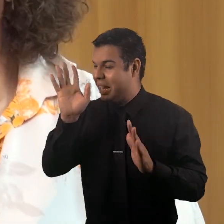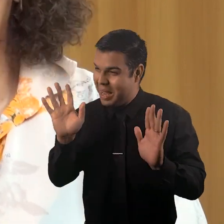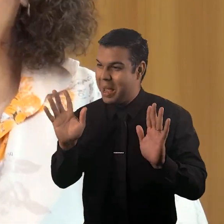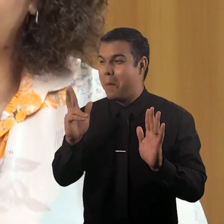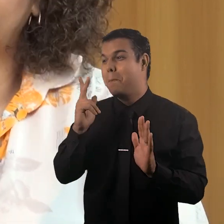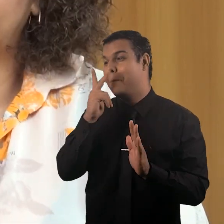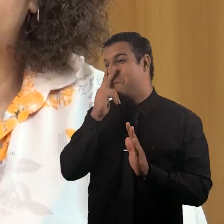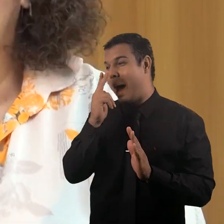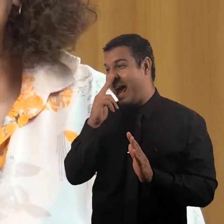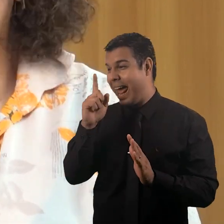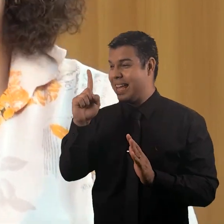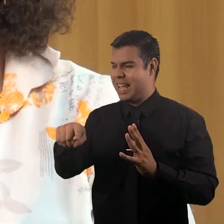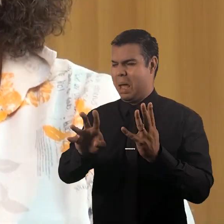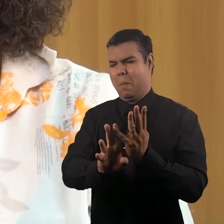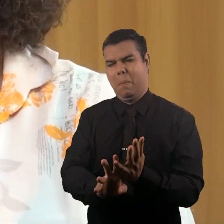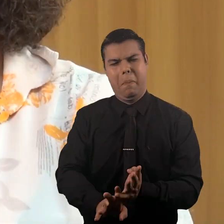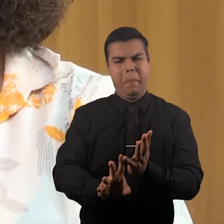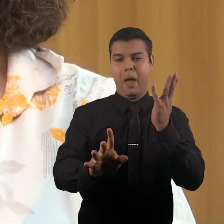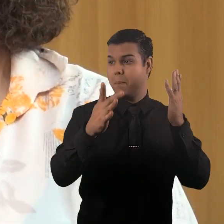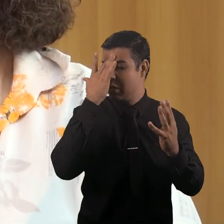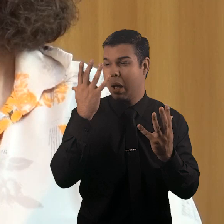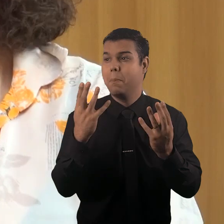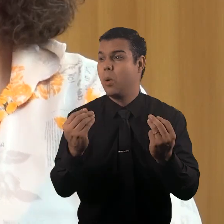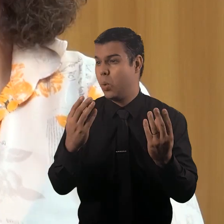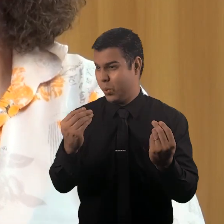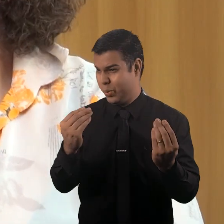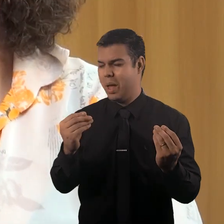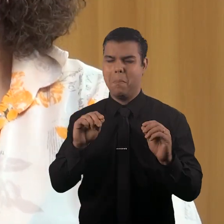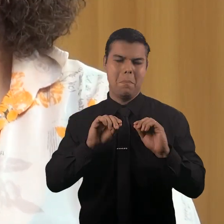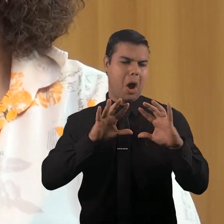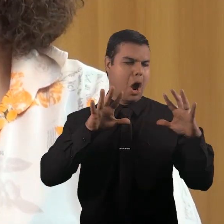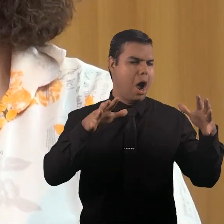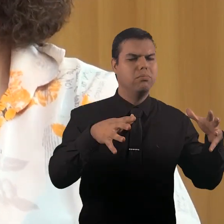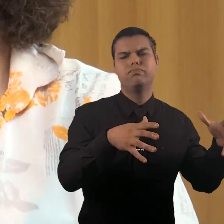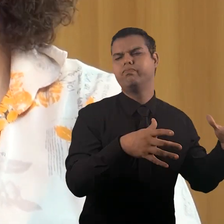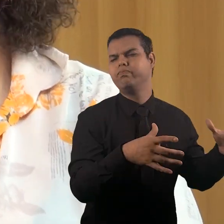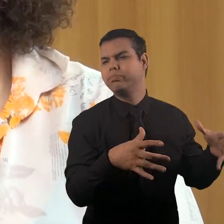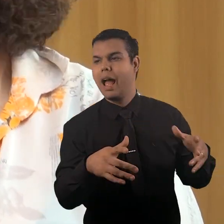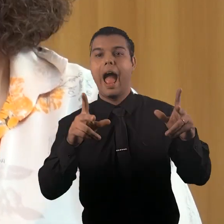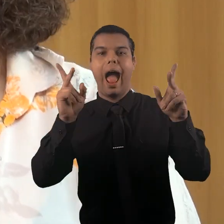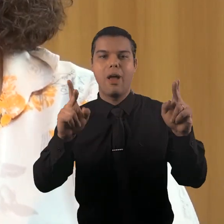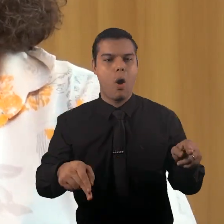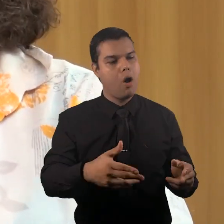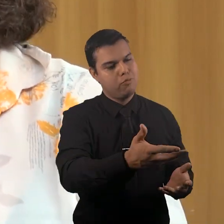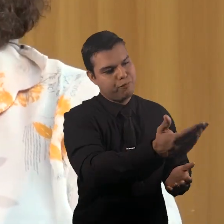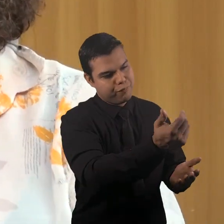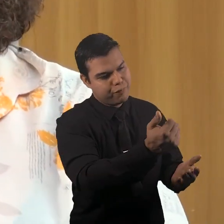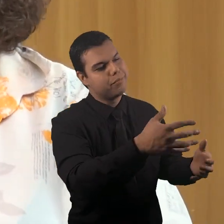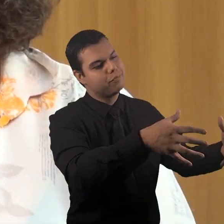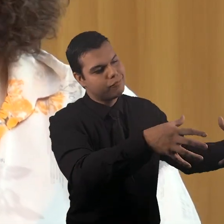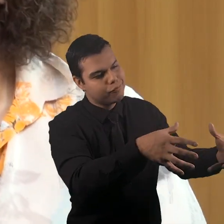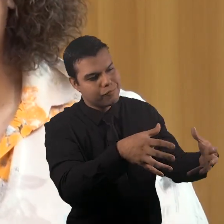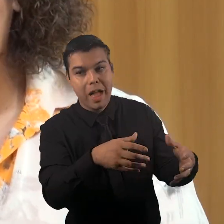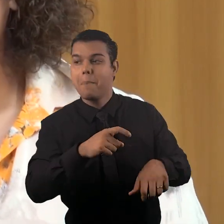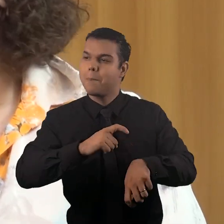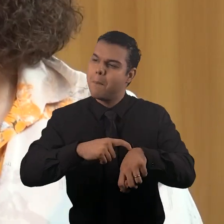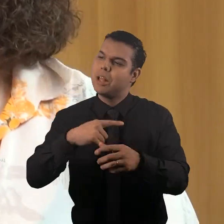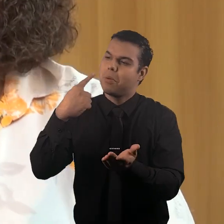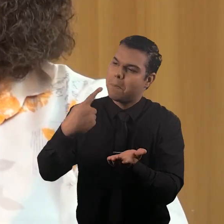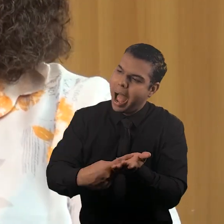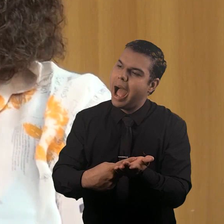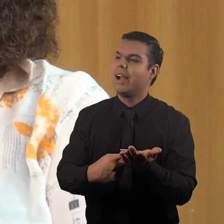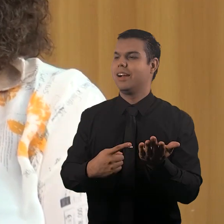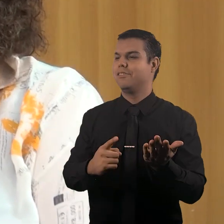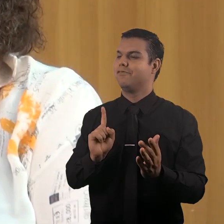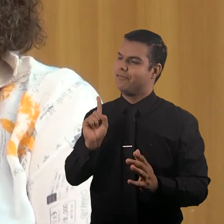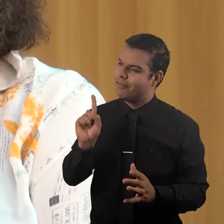grosseira, é um babá de paciente, né? Então, é um concierge de paciente que vai pegar na mãozinha do paciente e desde a hora que ele marca a